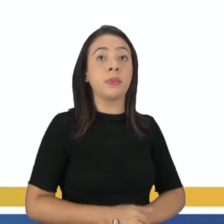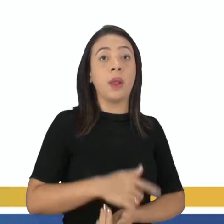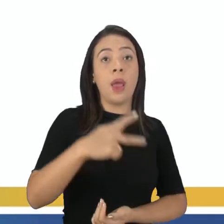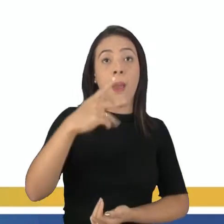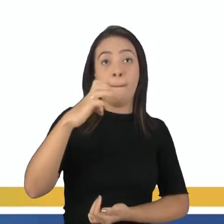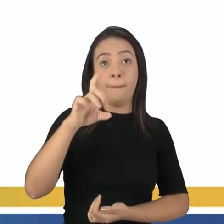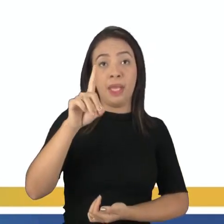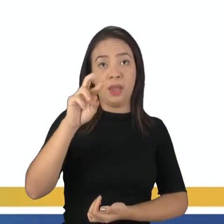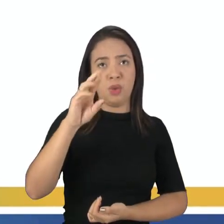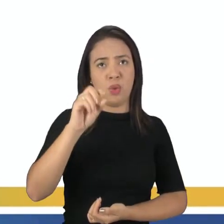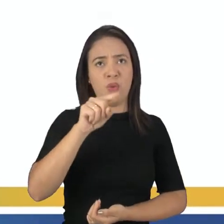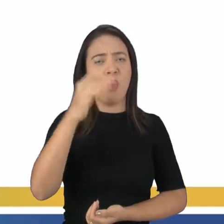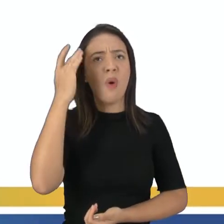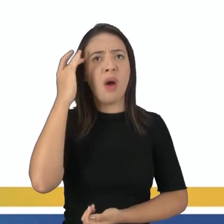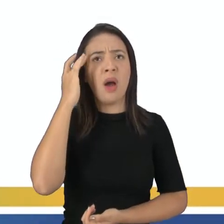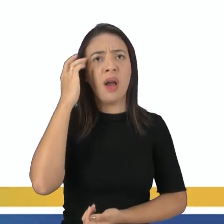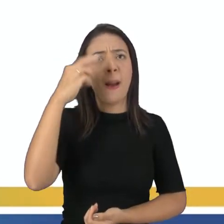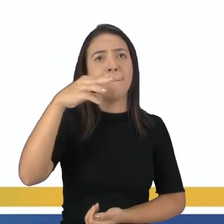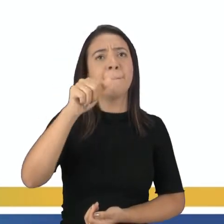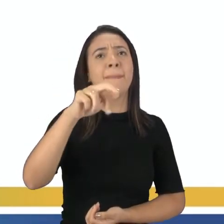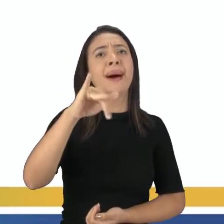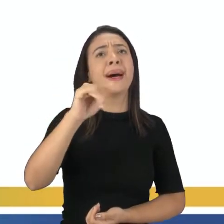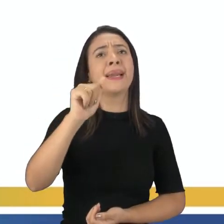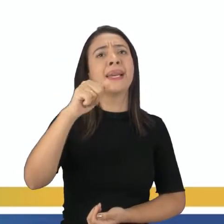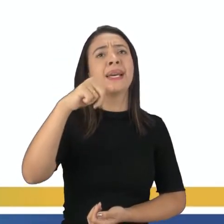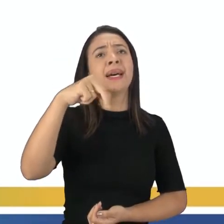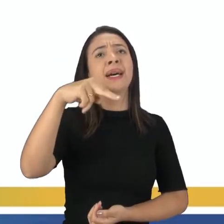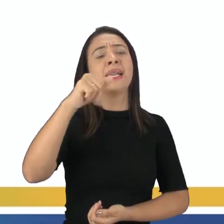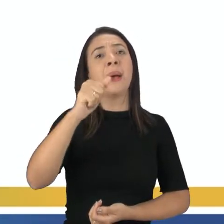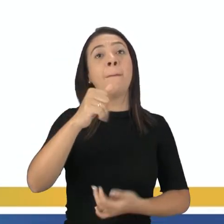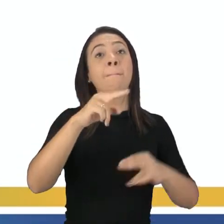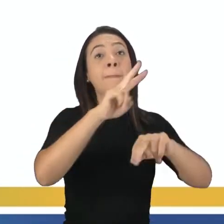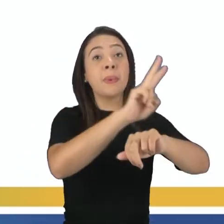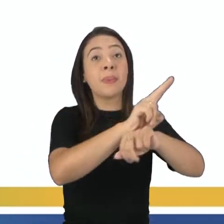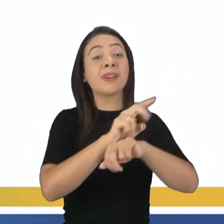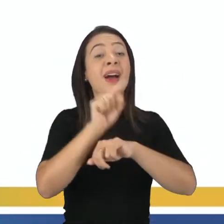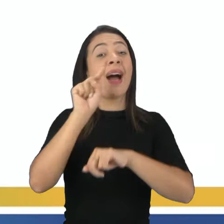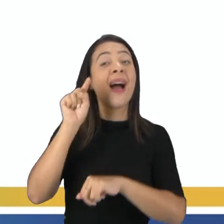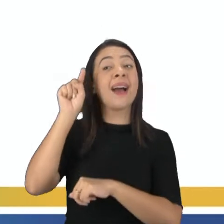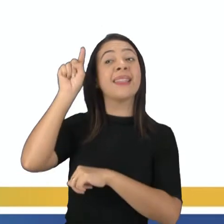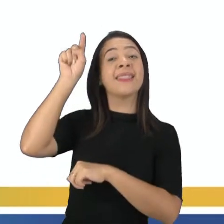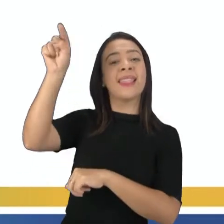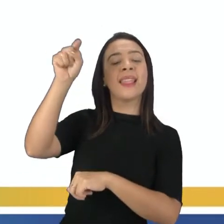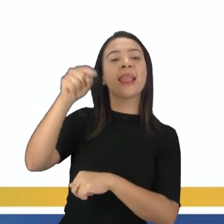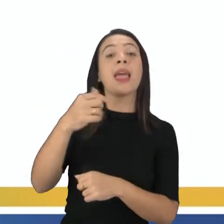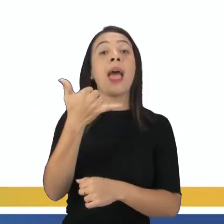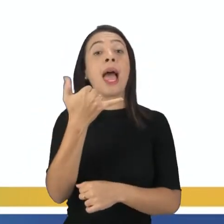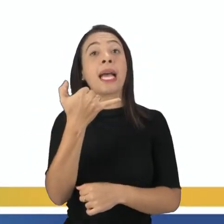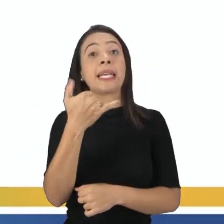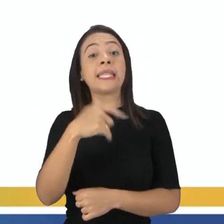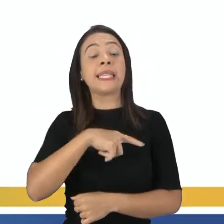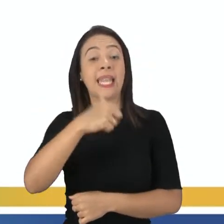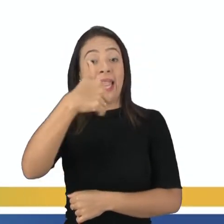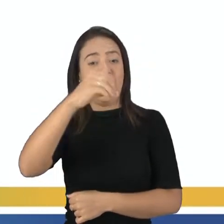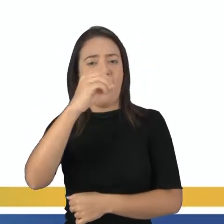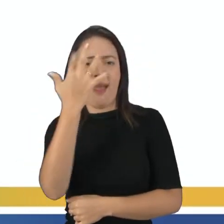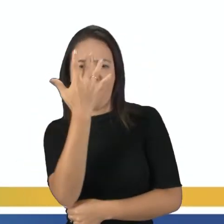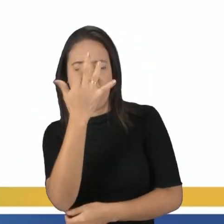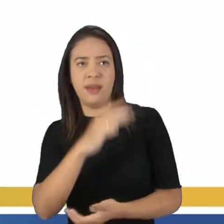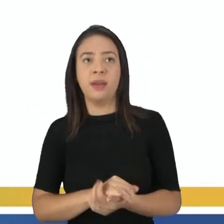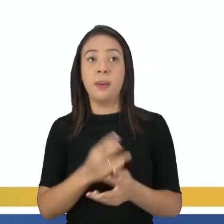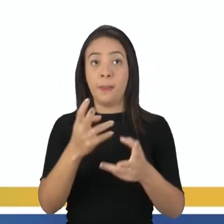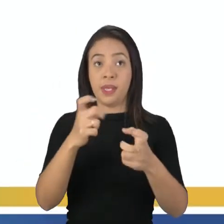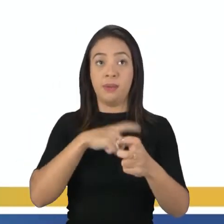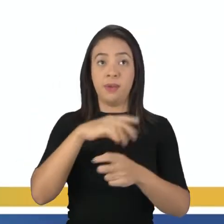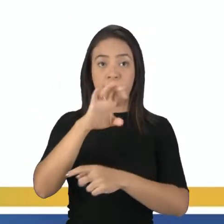que a Mariana me empresta aquela caneta de 10 cores? Tá? E a gente tem 3 momentos diferentes destacados: